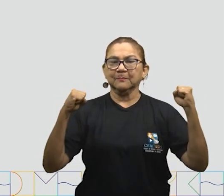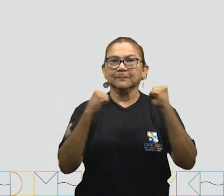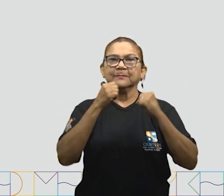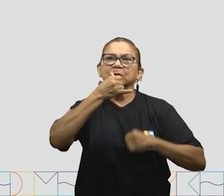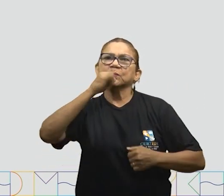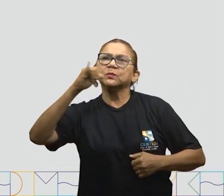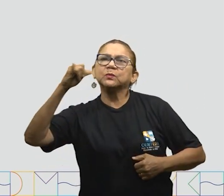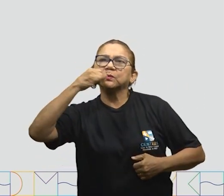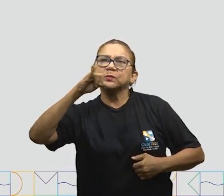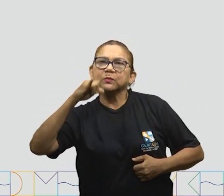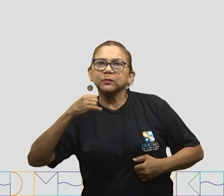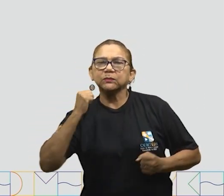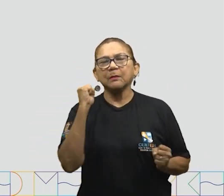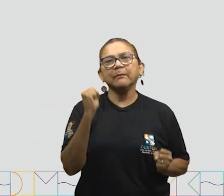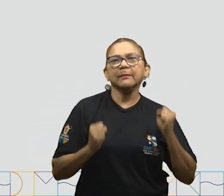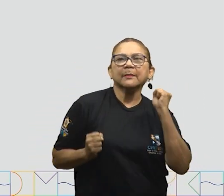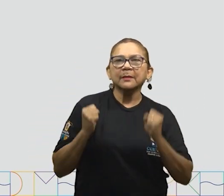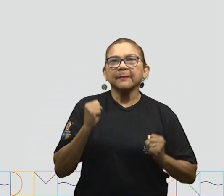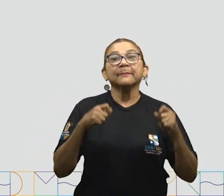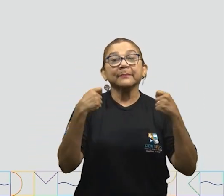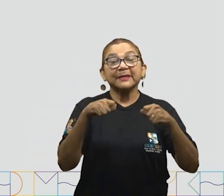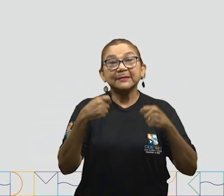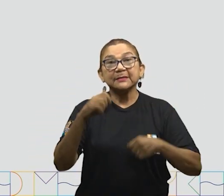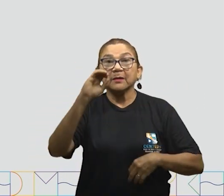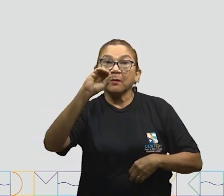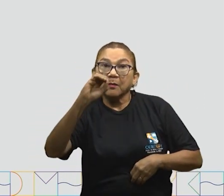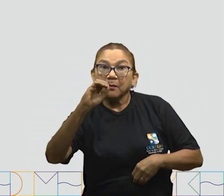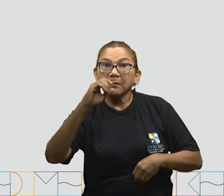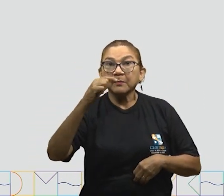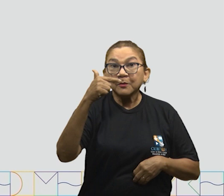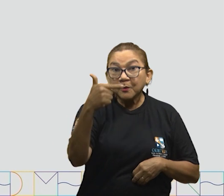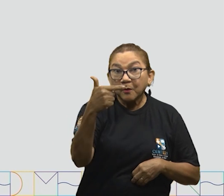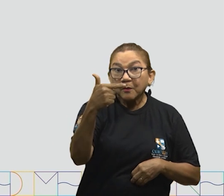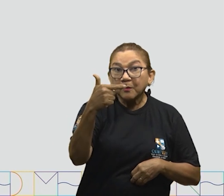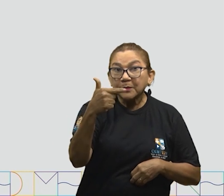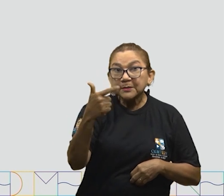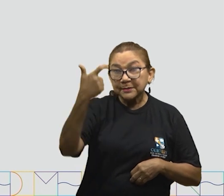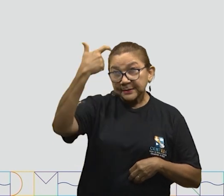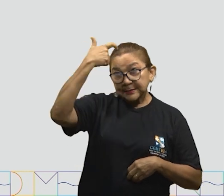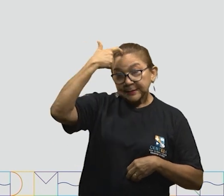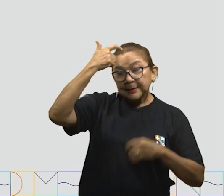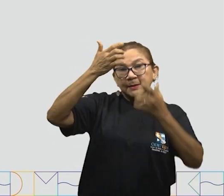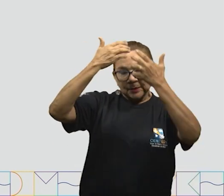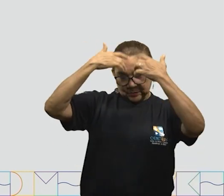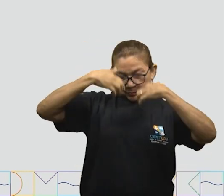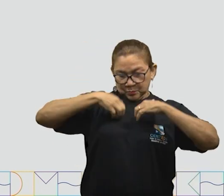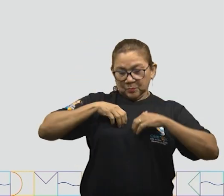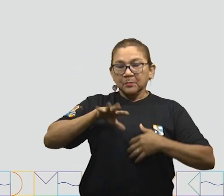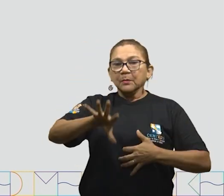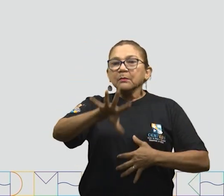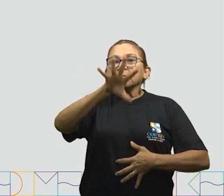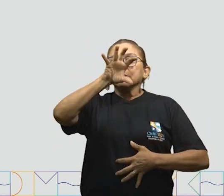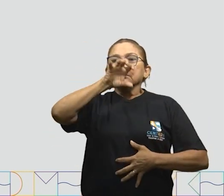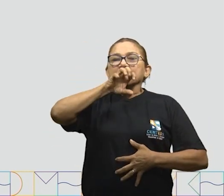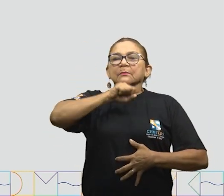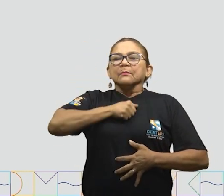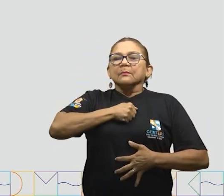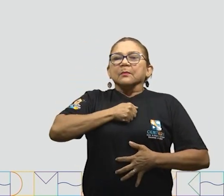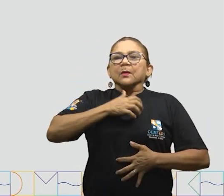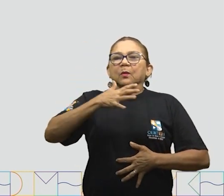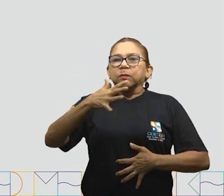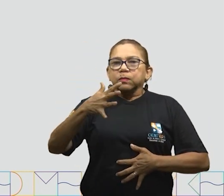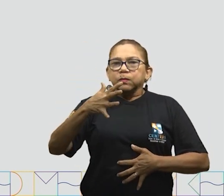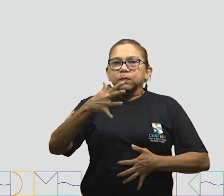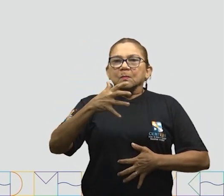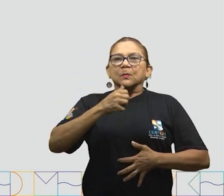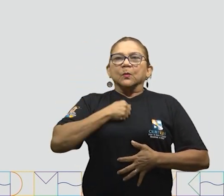energia, os nutrientes precisam de oxigênio. O gás oxigênio é absorvido pelos pulmões através da